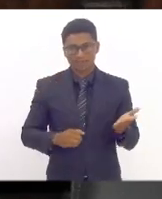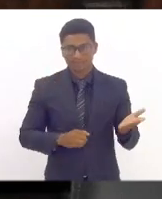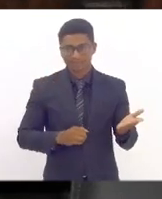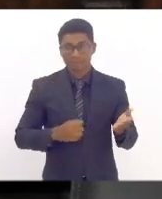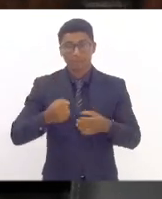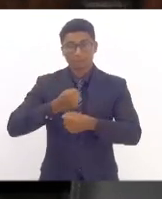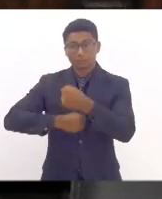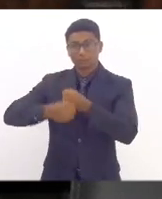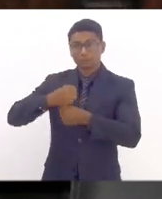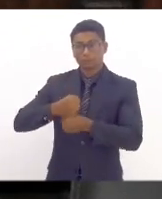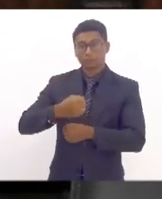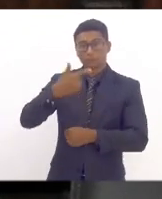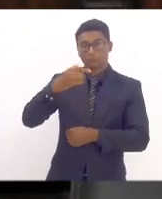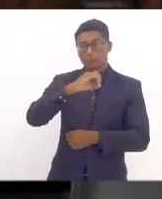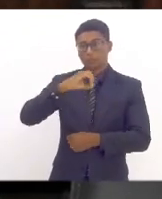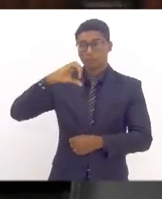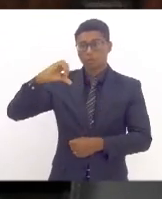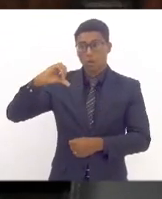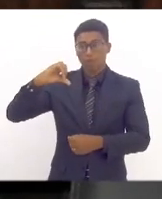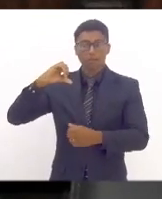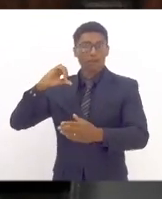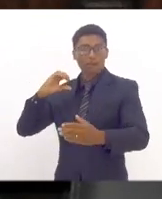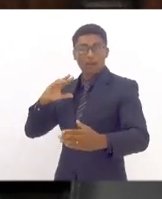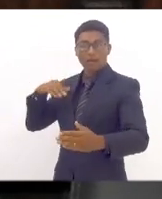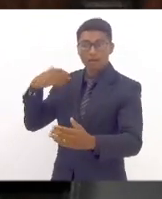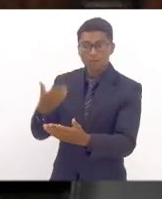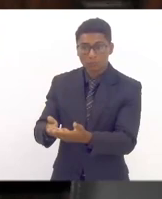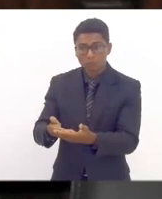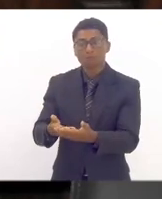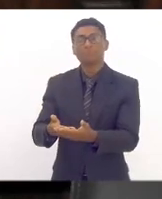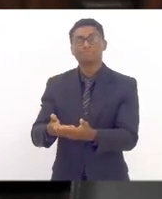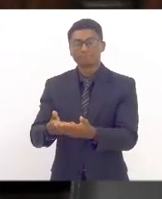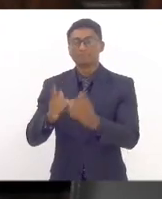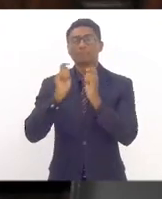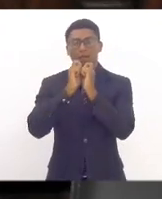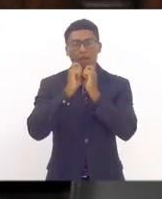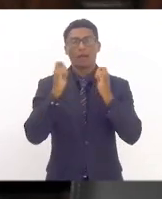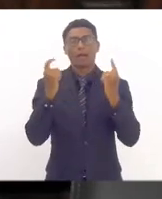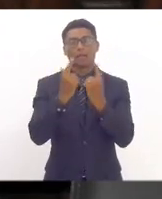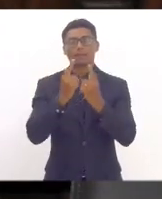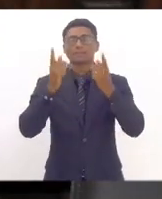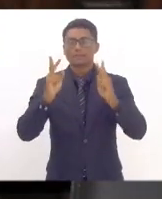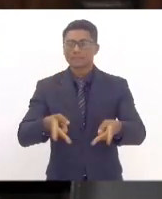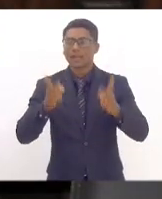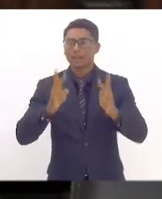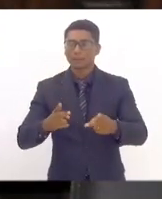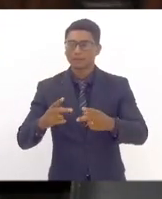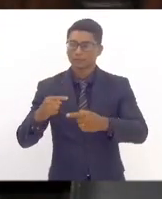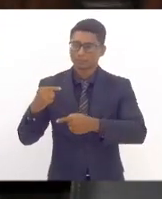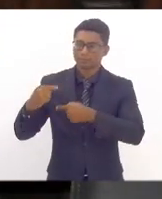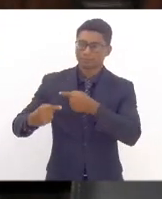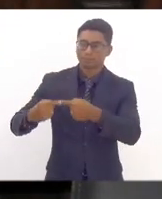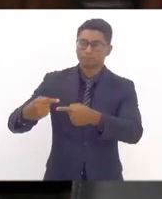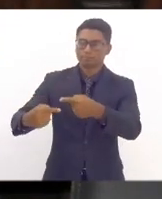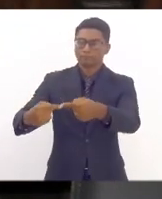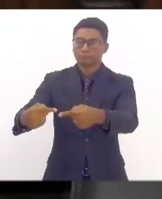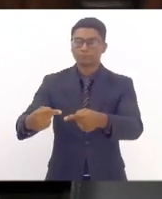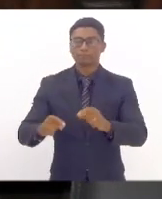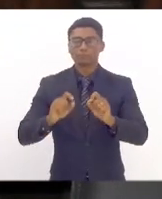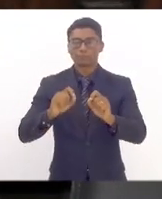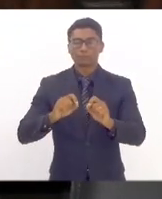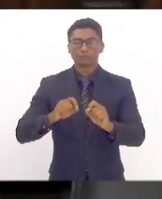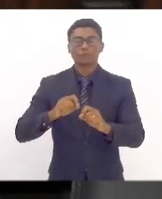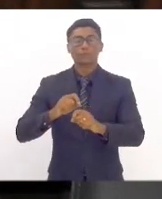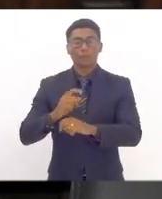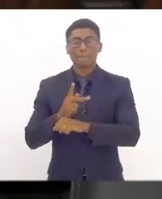que a Assembleia Legislativa mantém esta é tradição esta boa tradição de através do prêmio